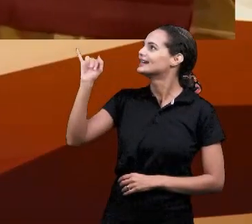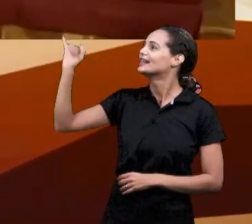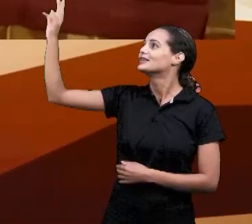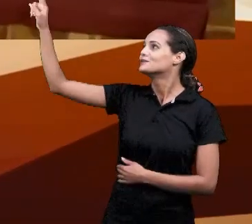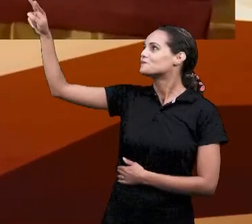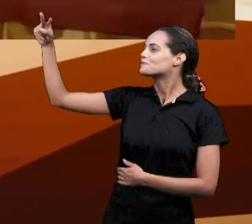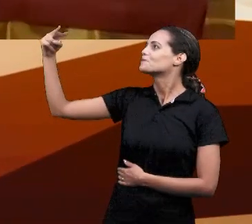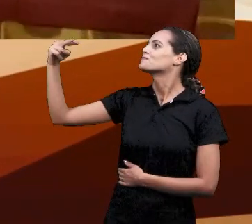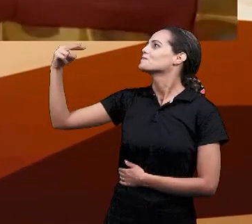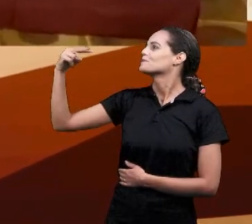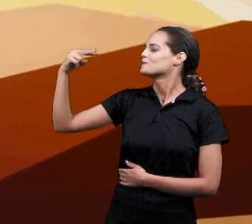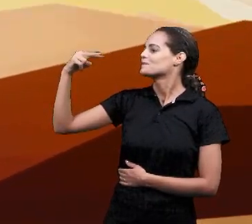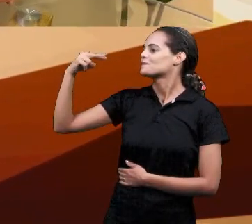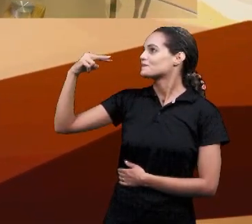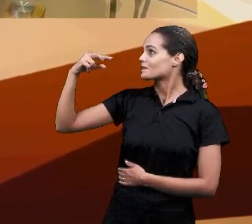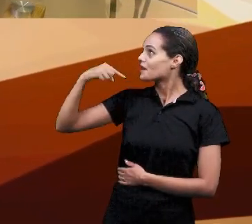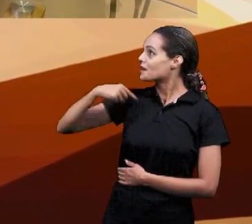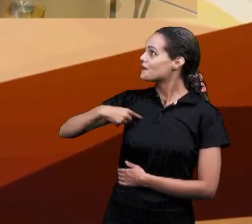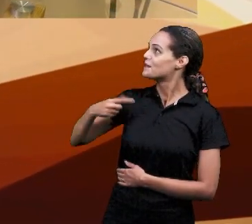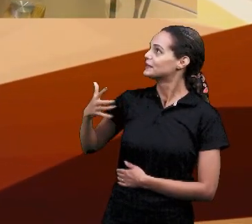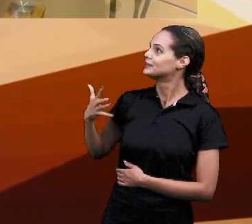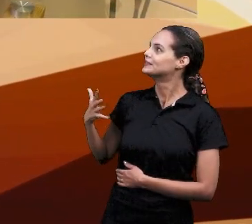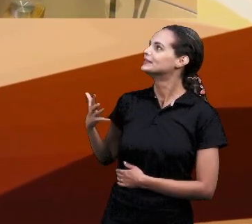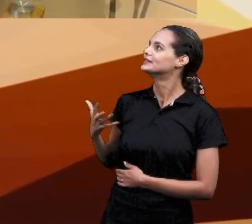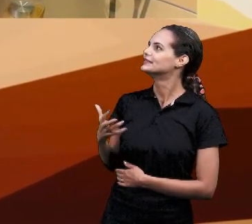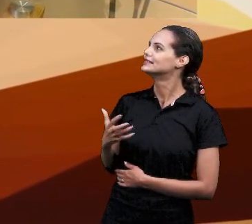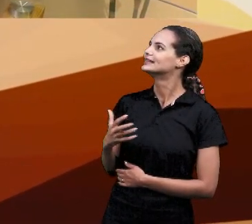Pai, ouve esta minha adoração,